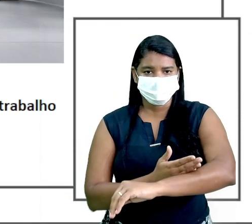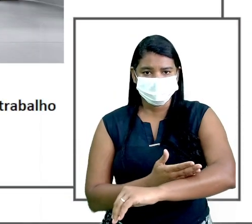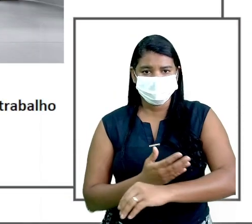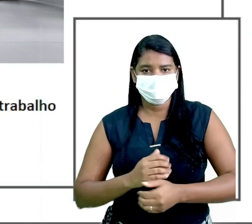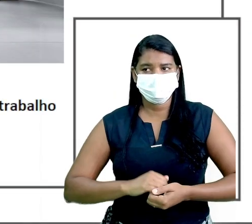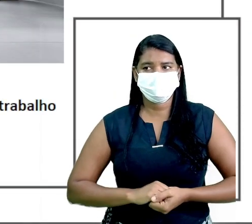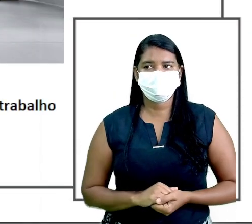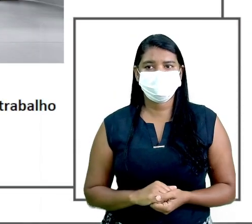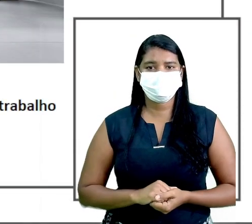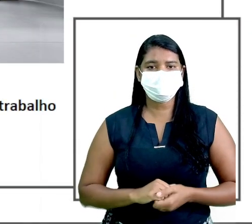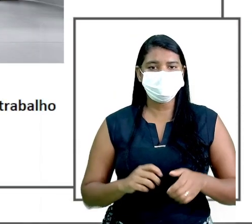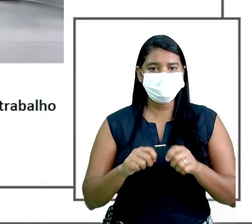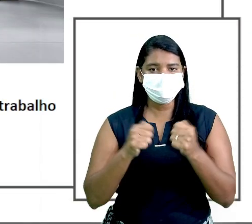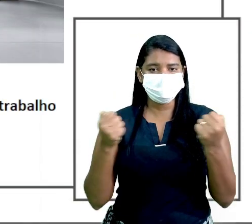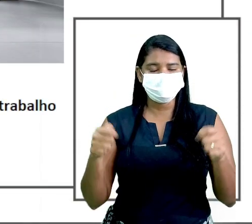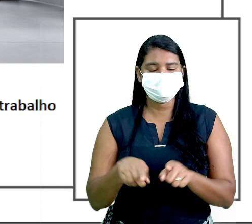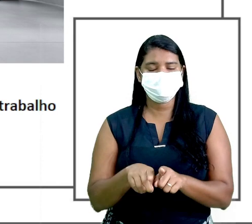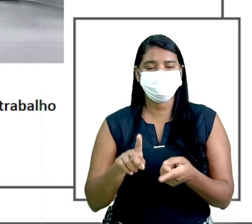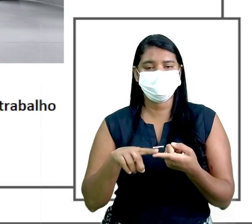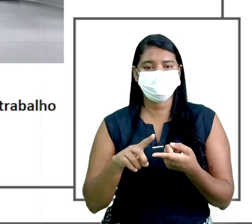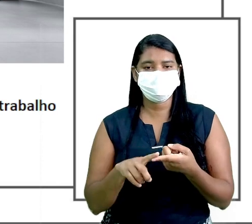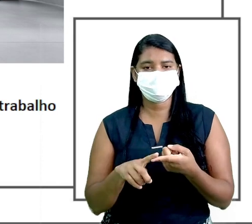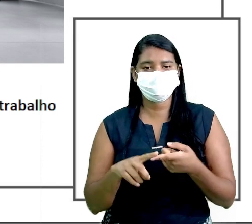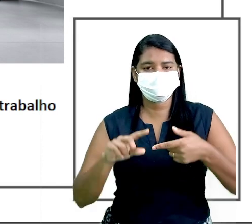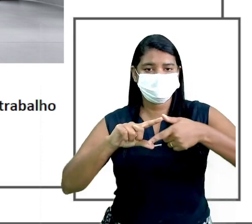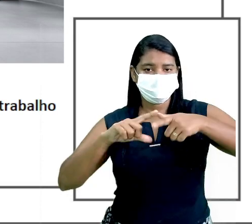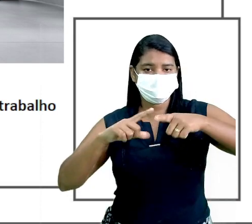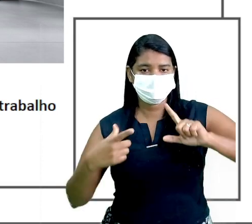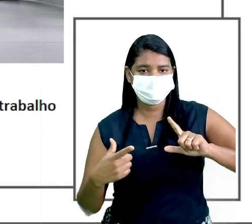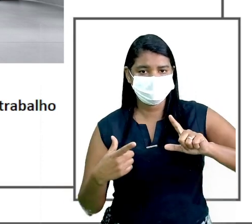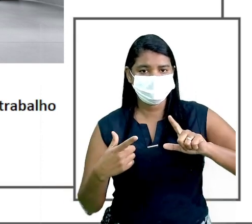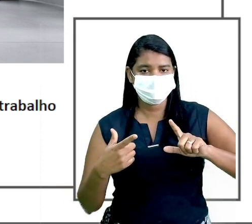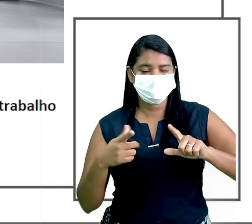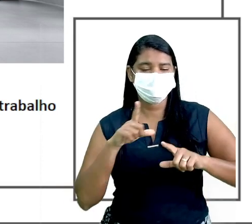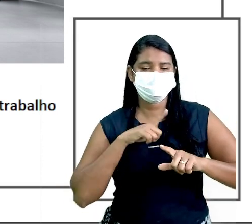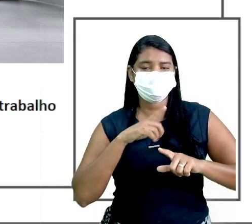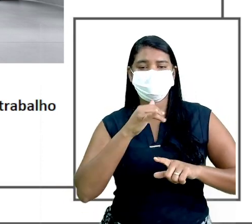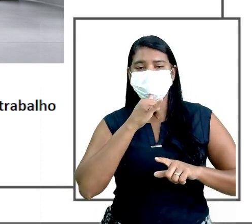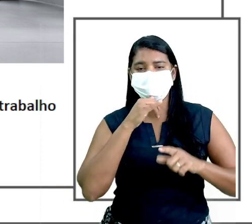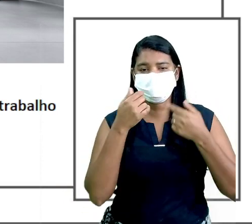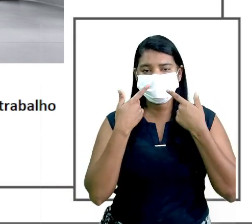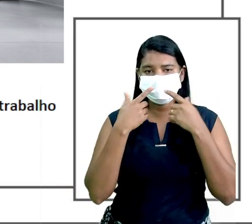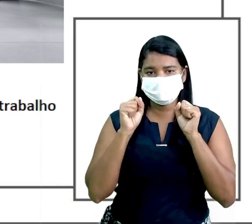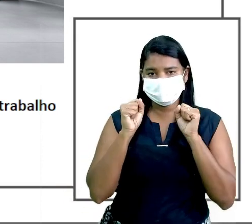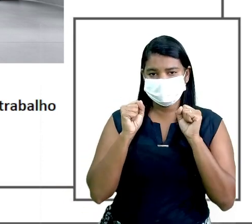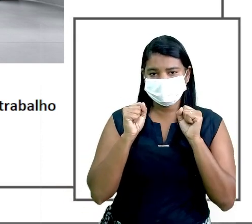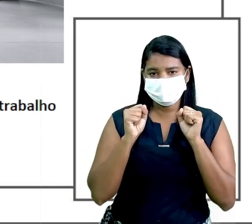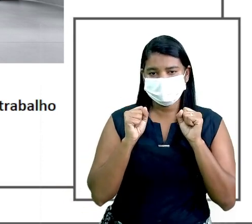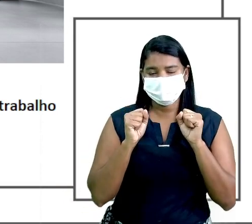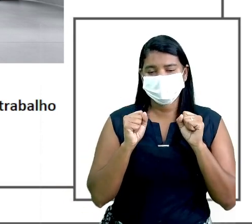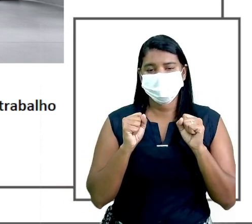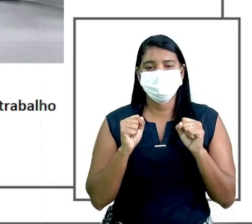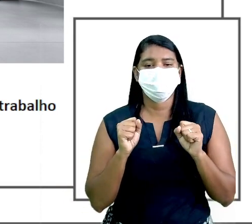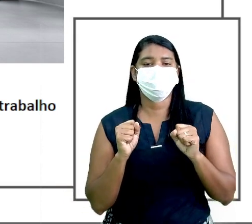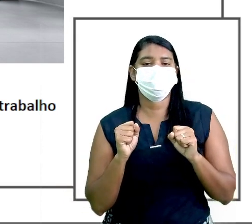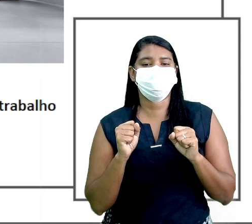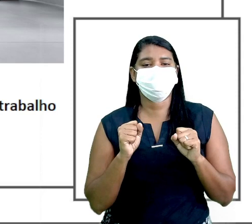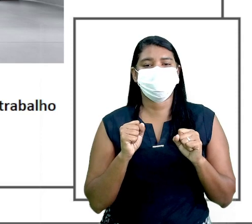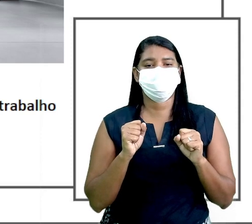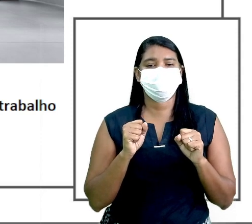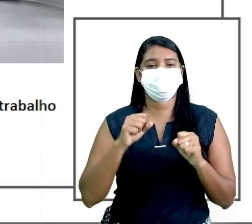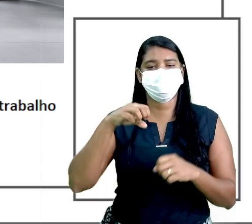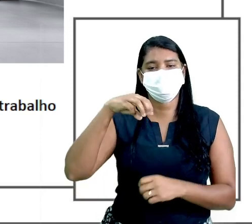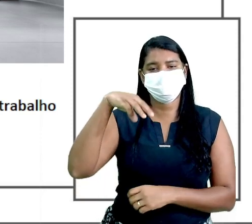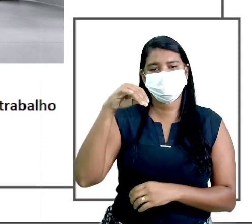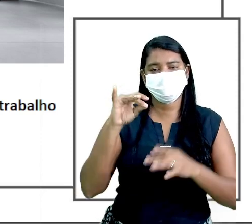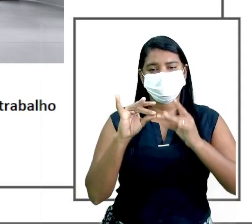contemporaneidade houve uma ruptura em relação ao modernismo, né? Que tinha uma linguagem mais purista, mais minimalista,